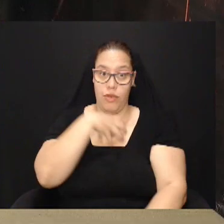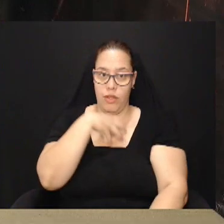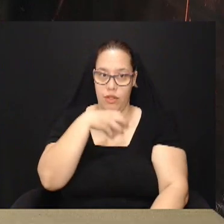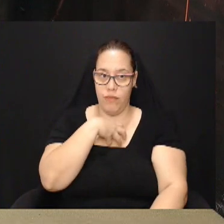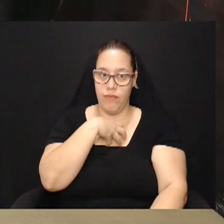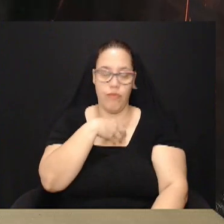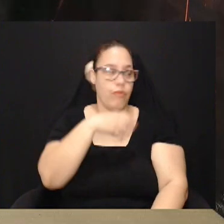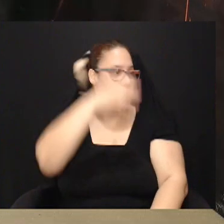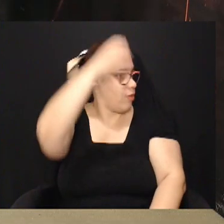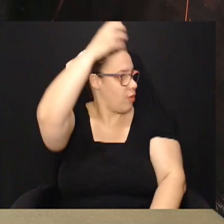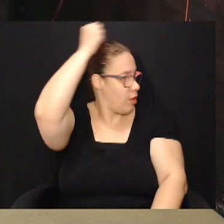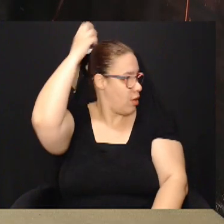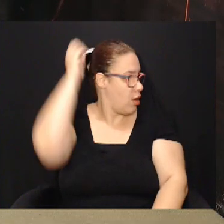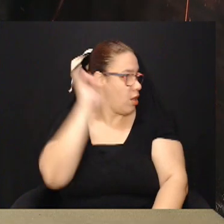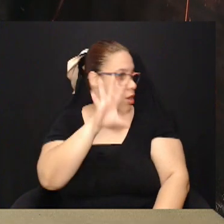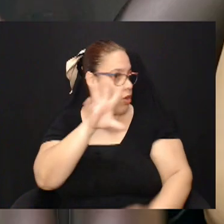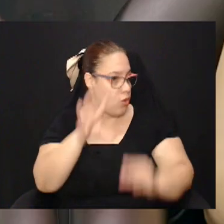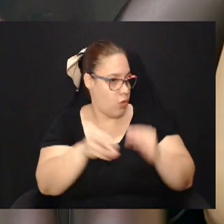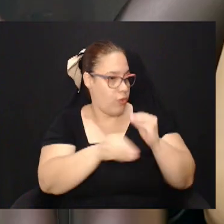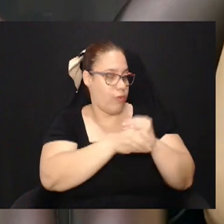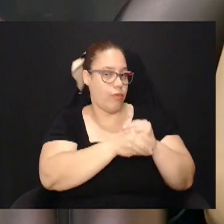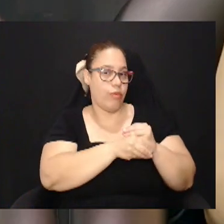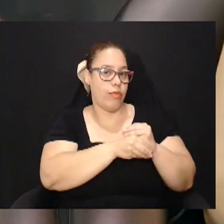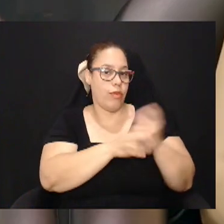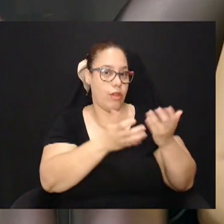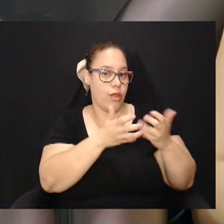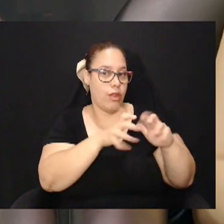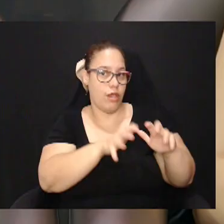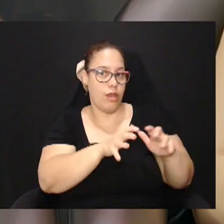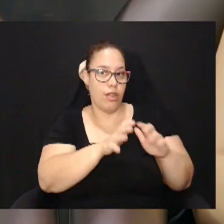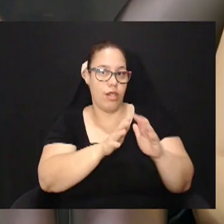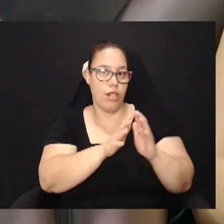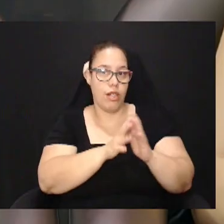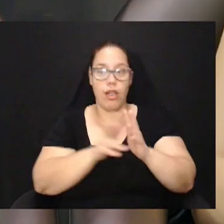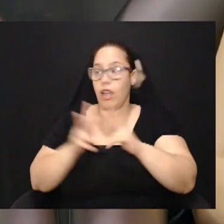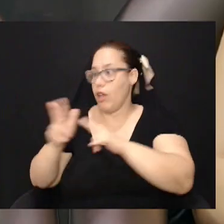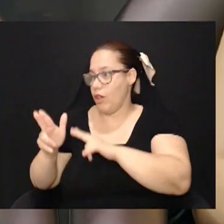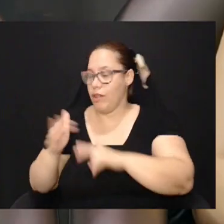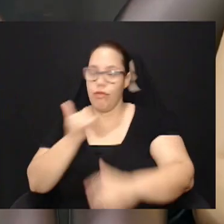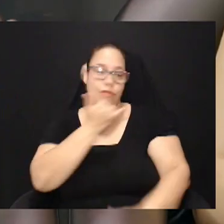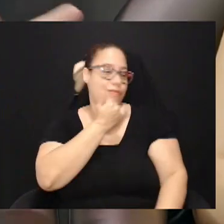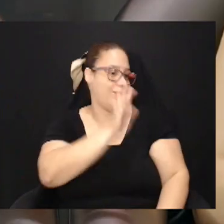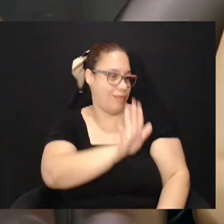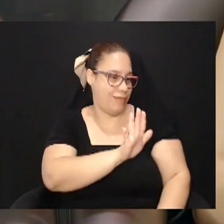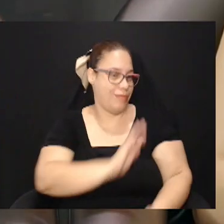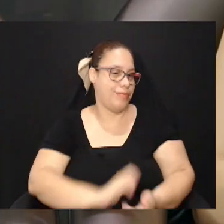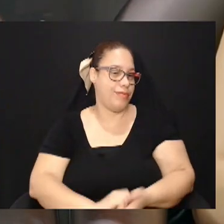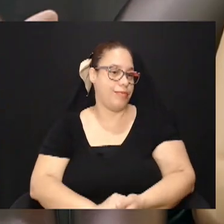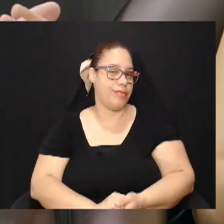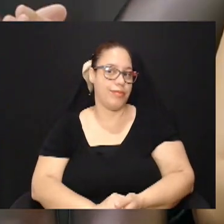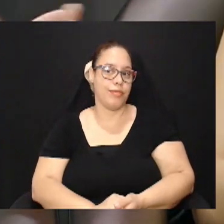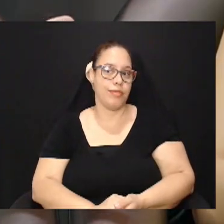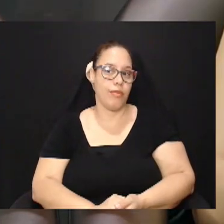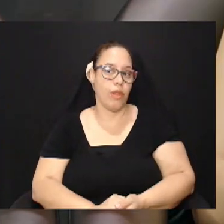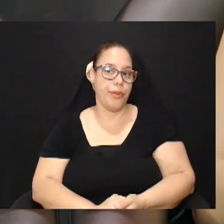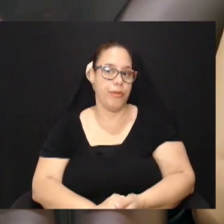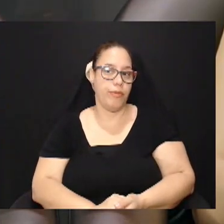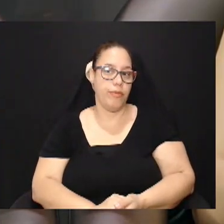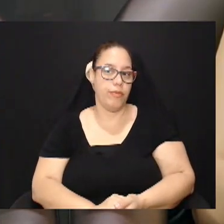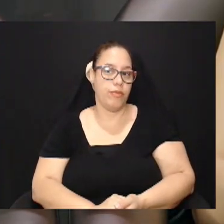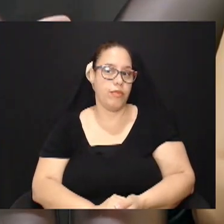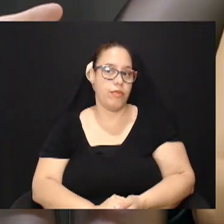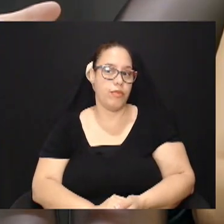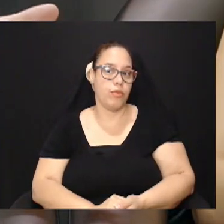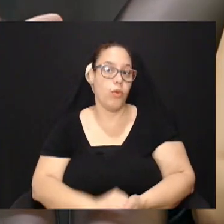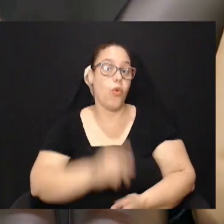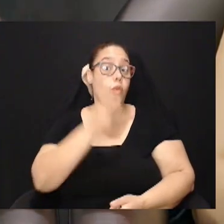para complementar, né, não quero por favor, fique à vontade, tanto assim, mas essa questão, né, de falar o que a gente